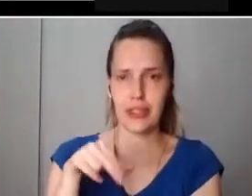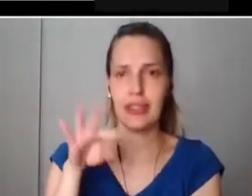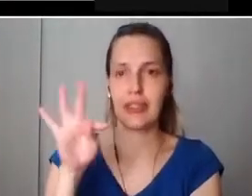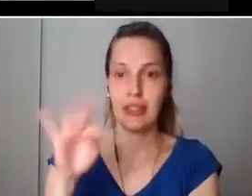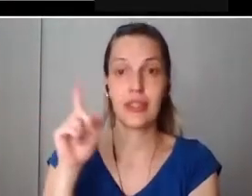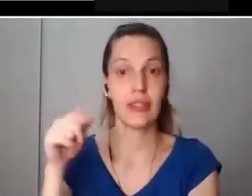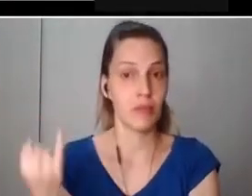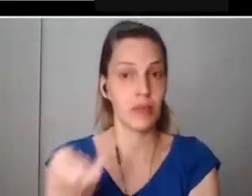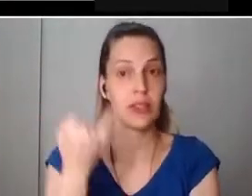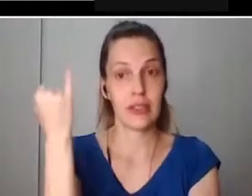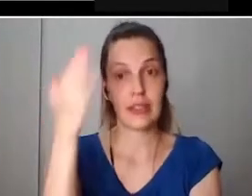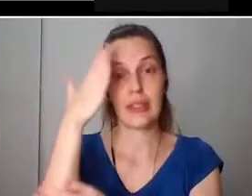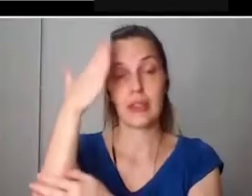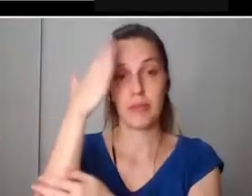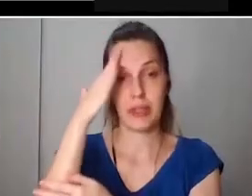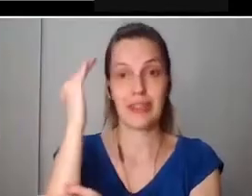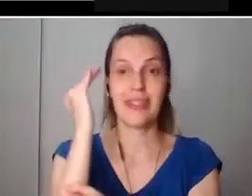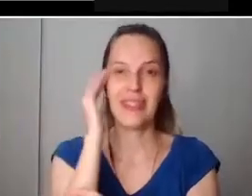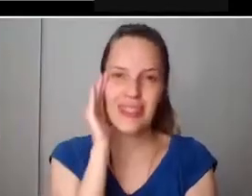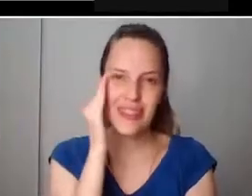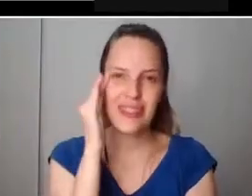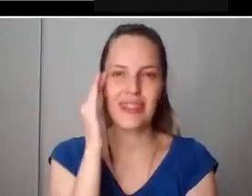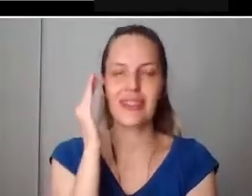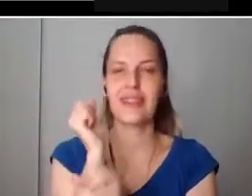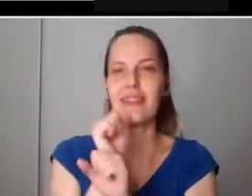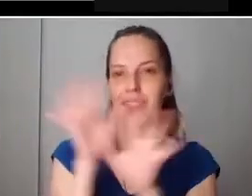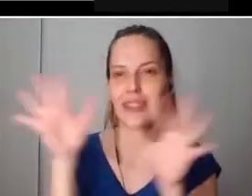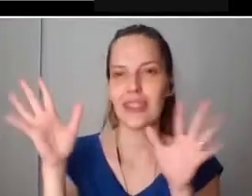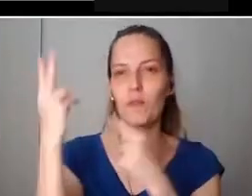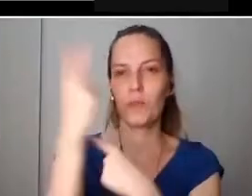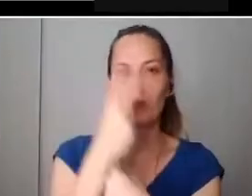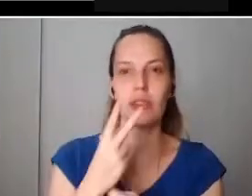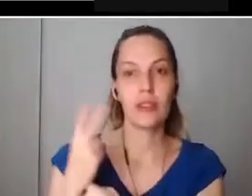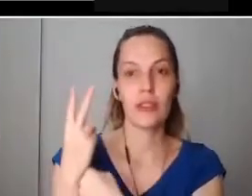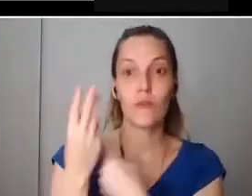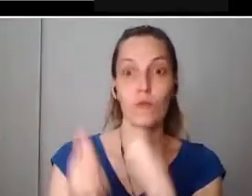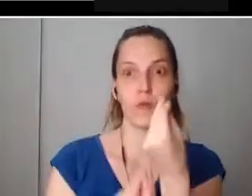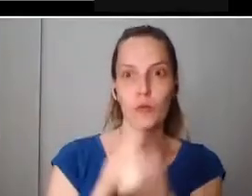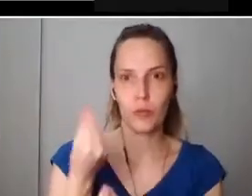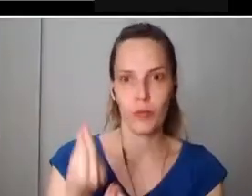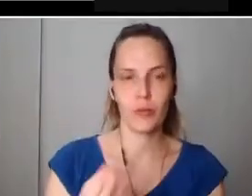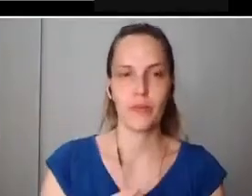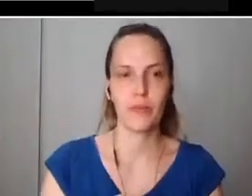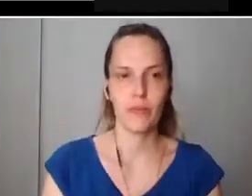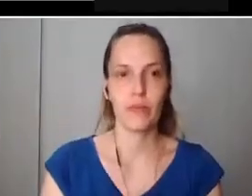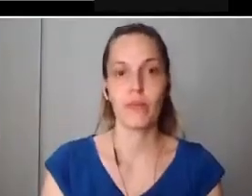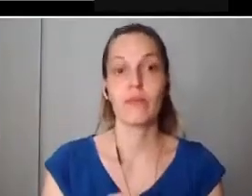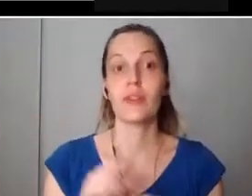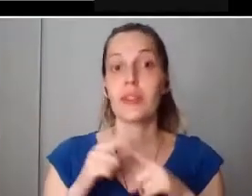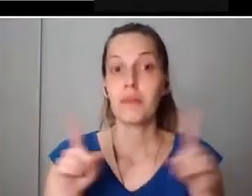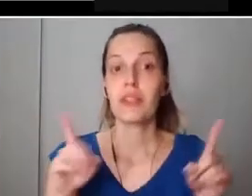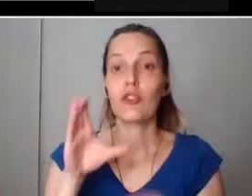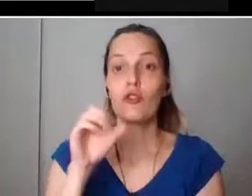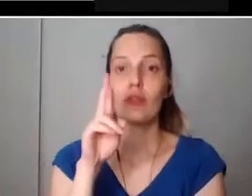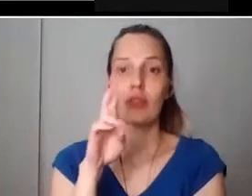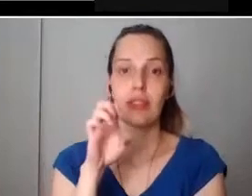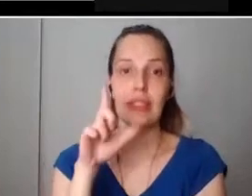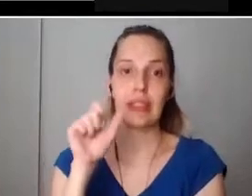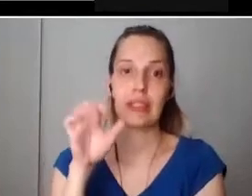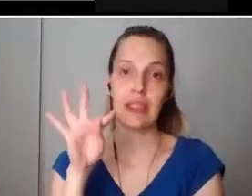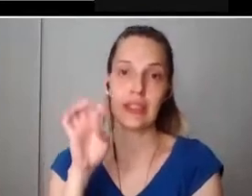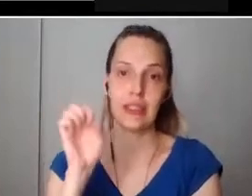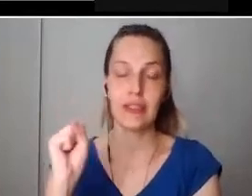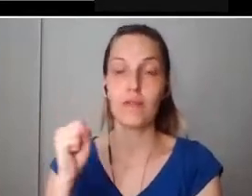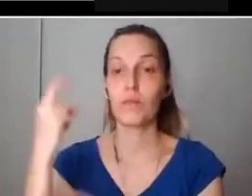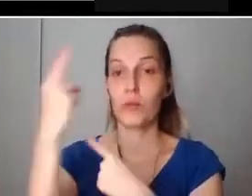ideia da proteção. Mas, com o tempo, o que a gente quer chegar é aqui, ó, gente, as correlatos de proteção. Né, que isso aqui, para as vacinas